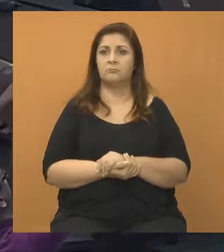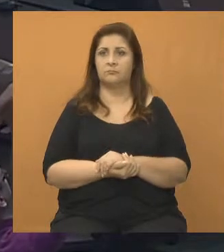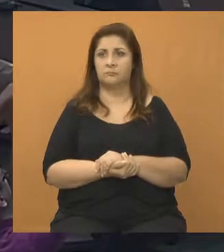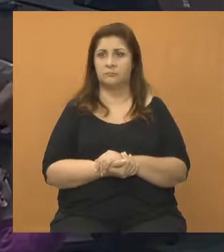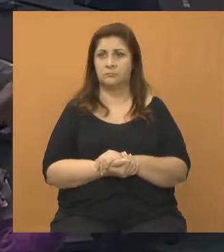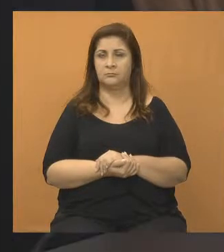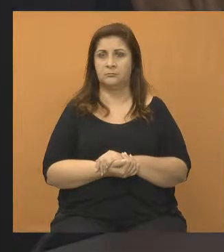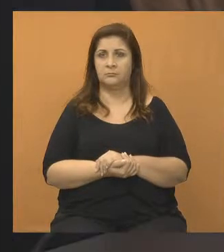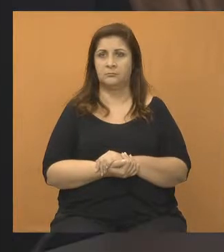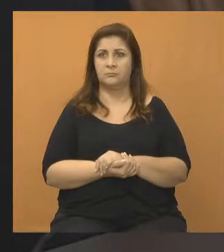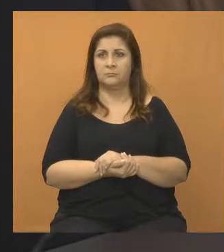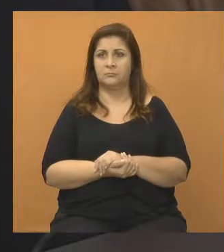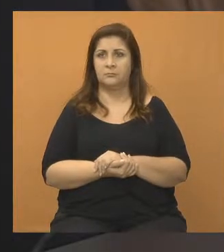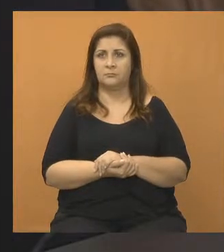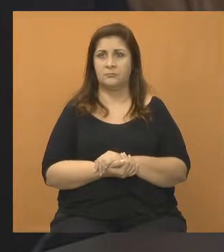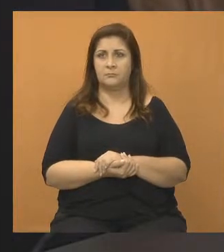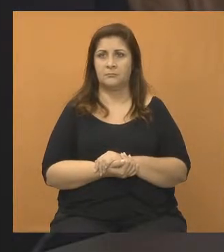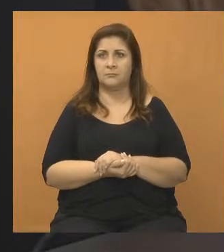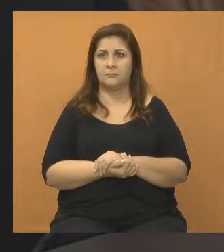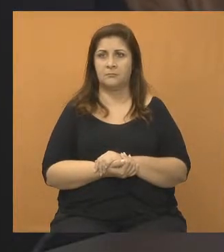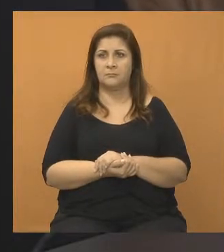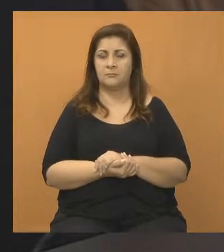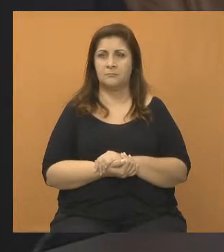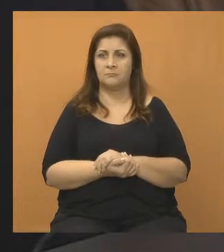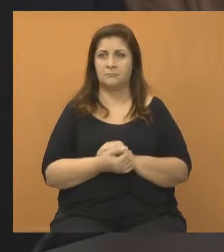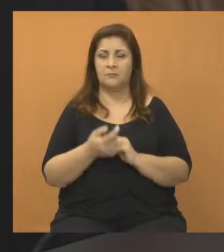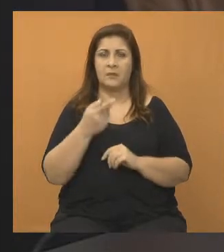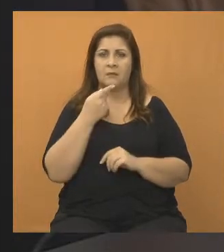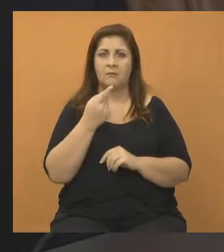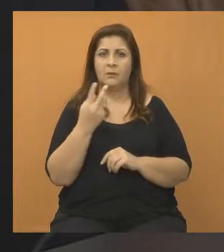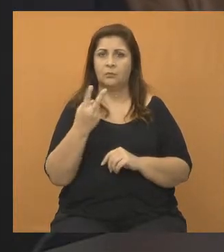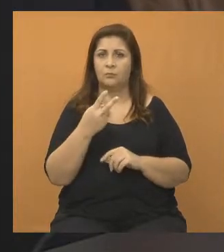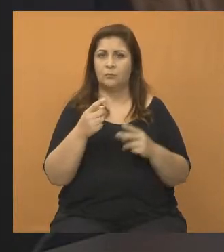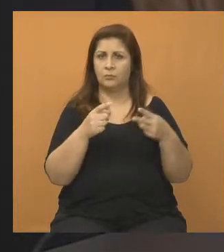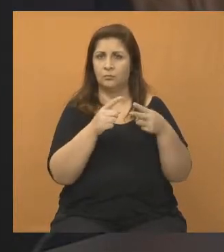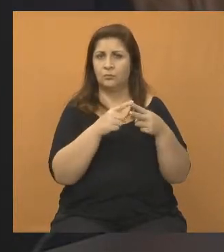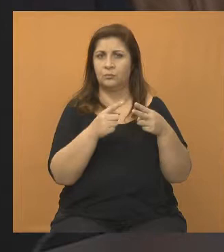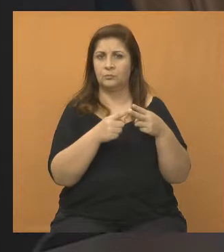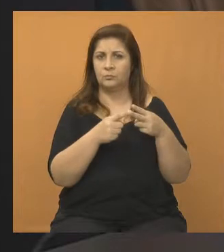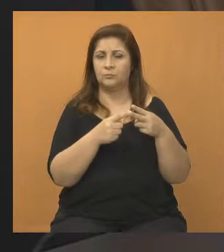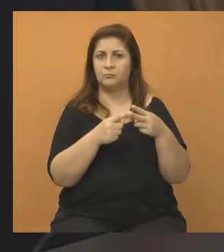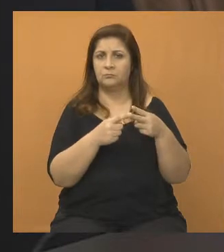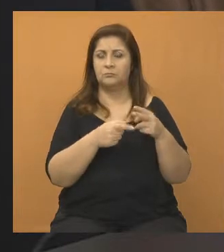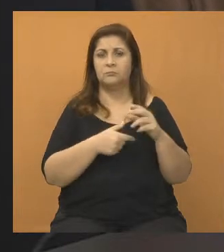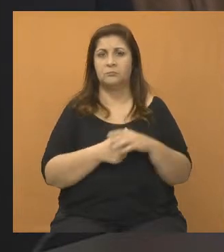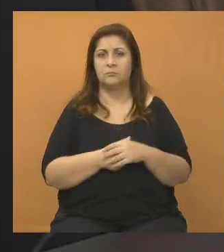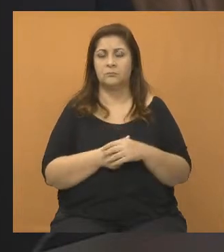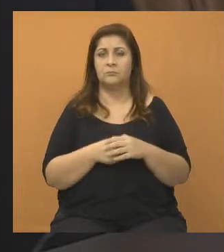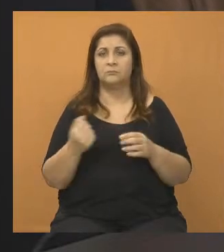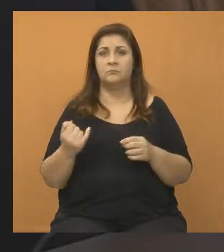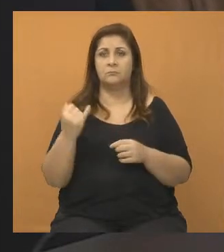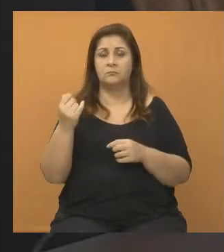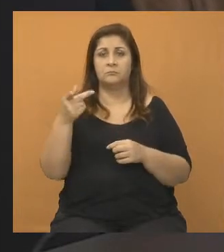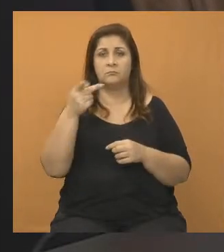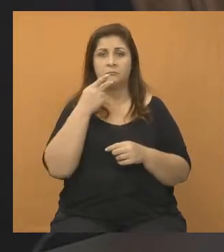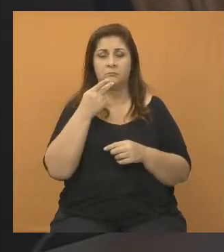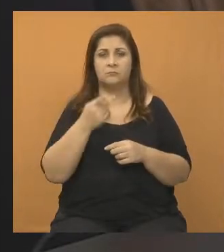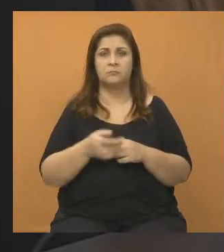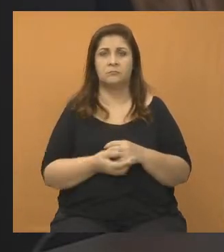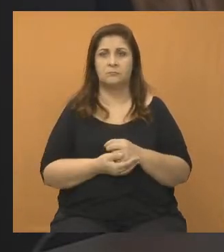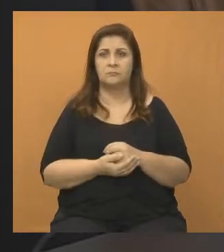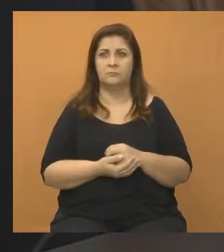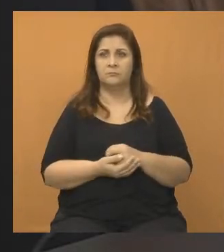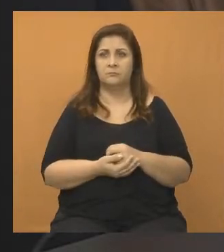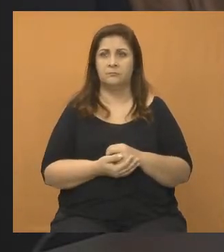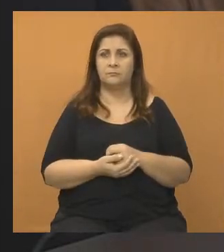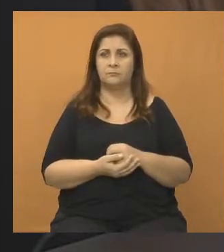Bom, então só queria pegar 2 pontos que a Lucimar colocou, que na verdade é importante. a observação dela é pertinente com